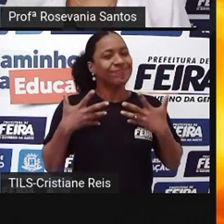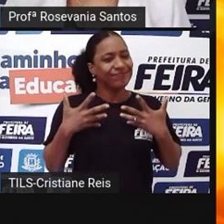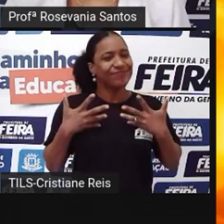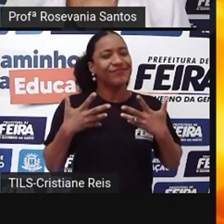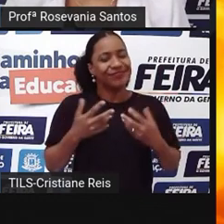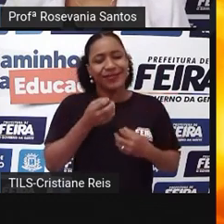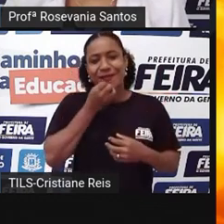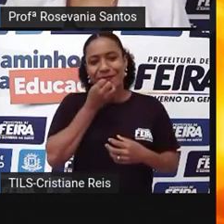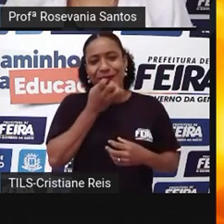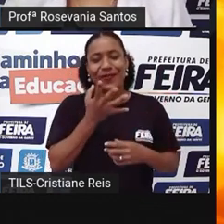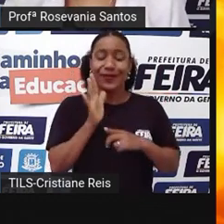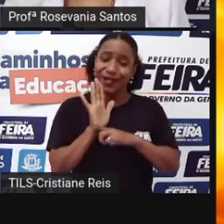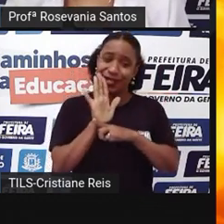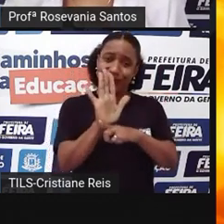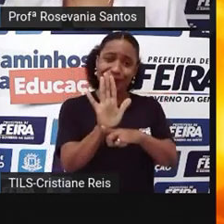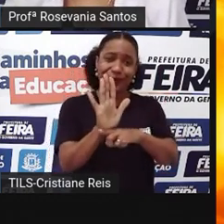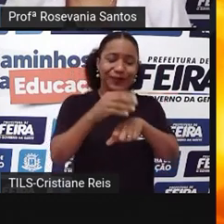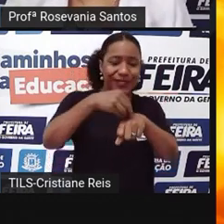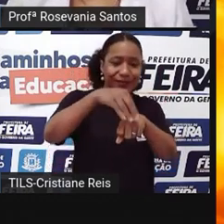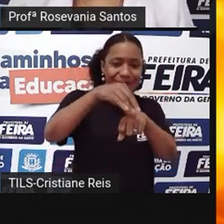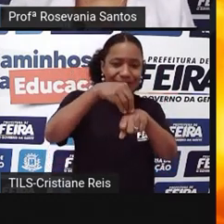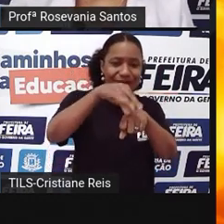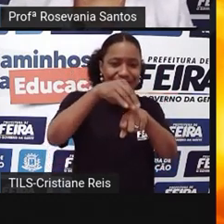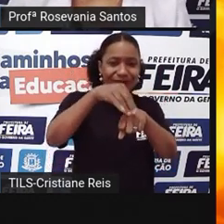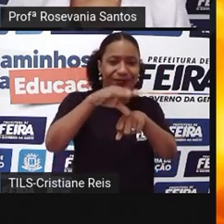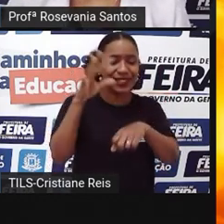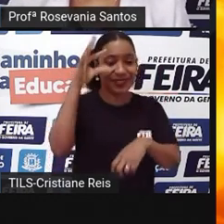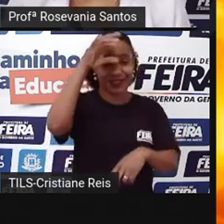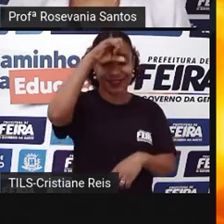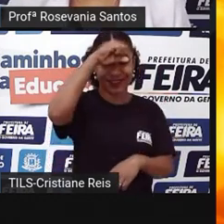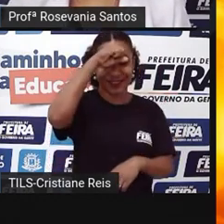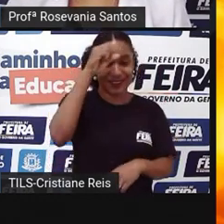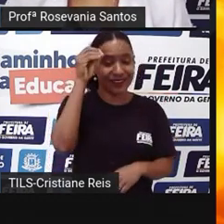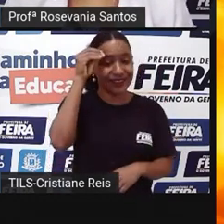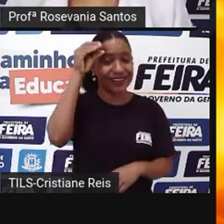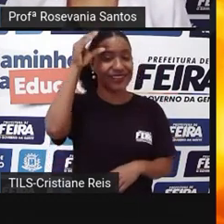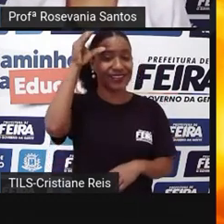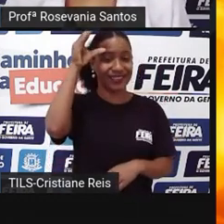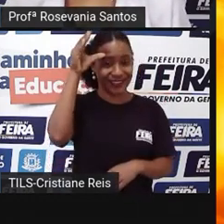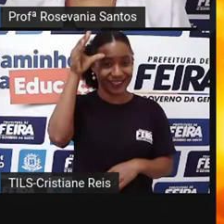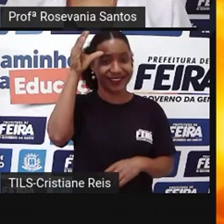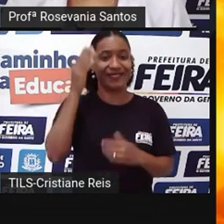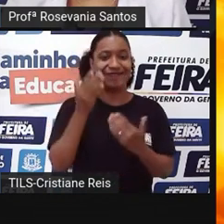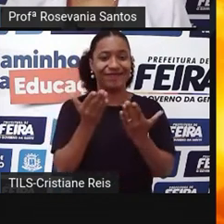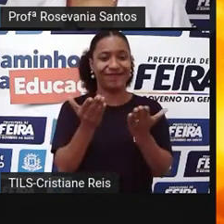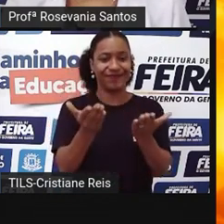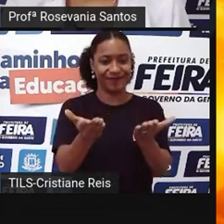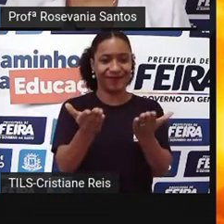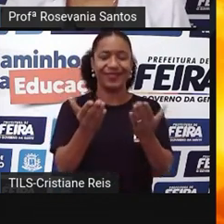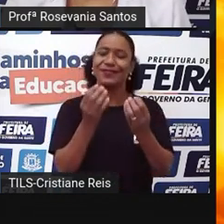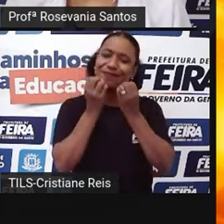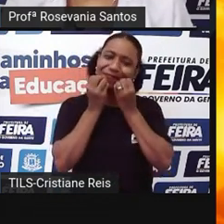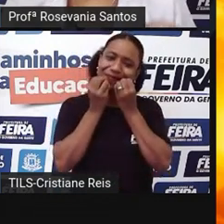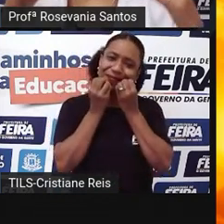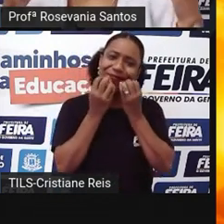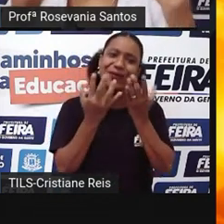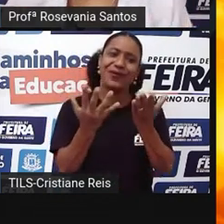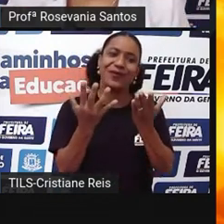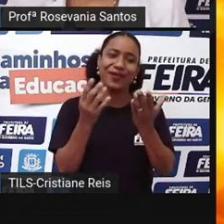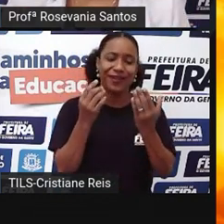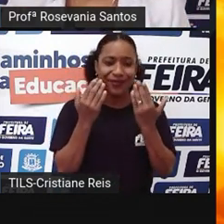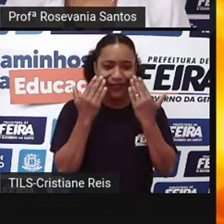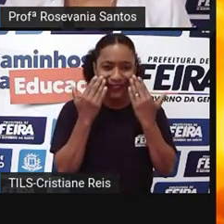né, que eu tenha contribuído de alguma forma para a aprendizagem de vocês. E sendo assim, já valeu a pena, né? Deus